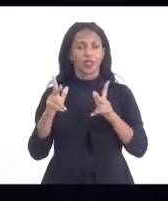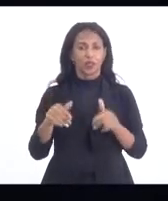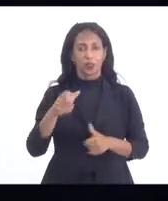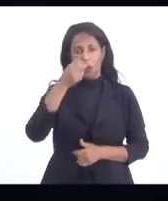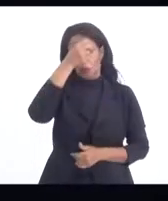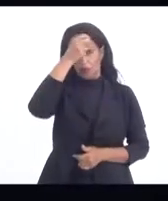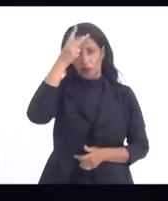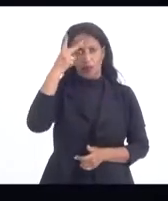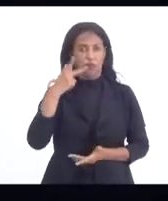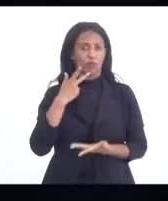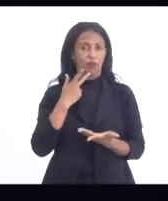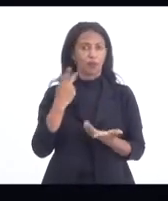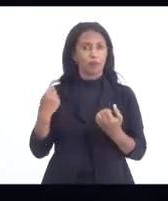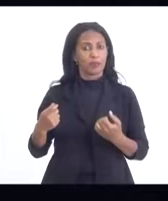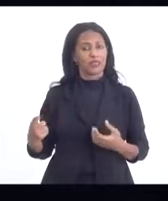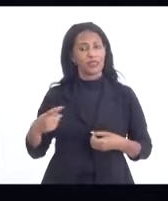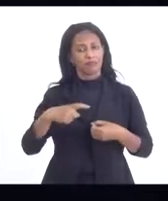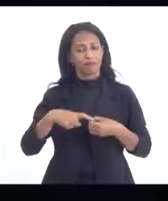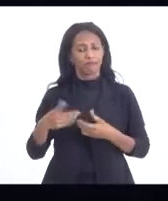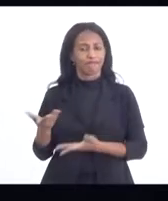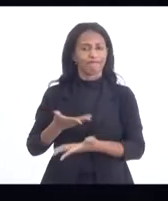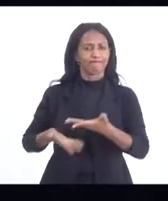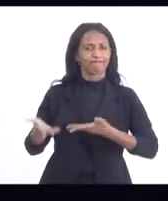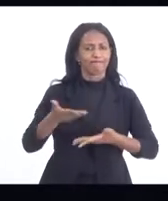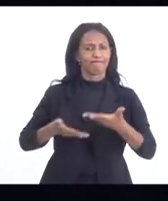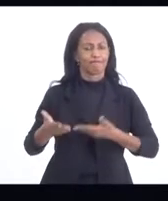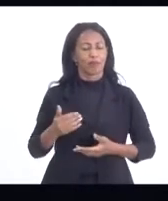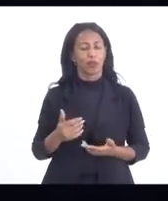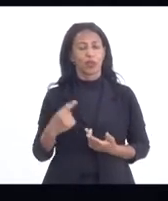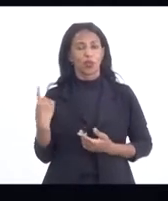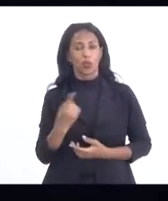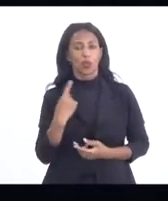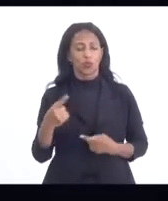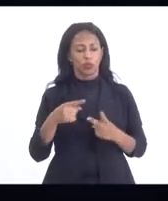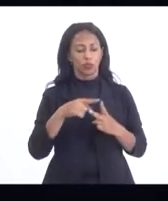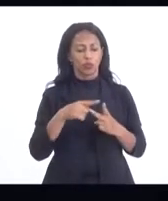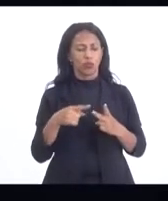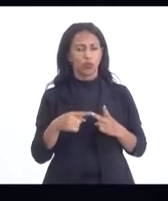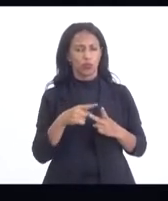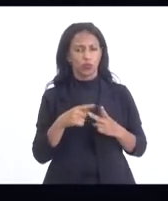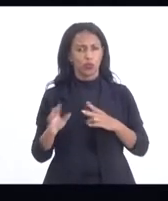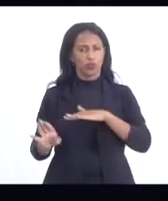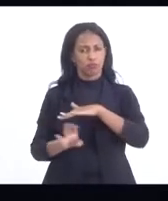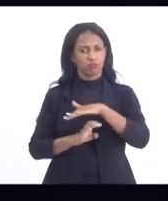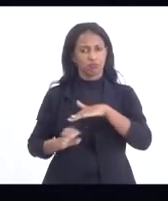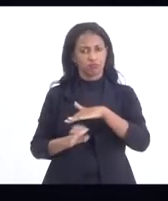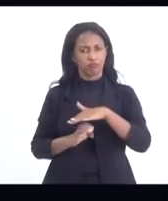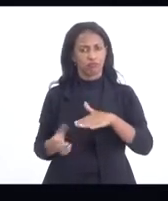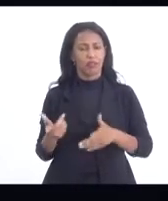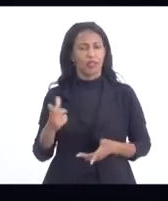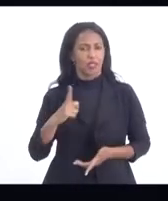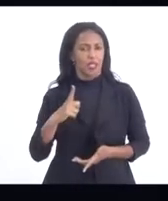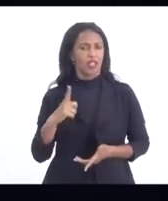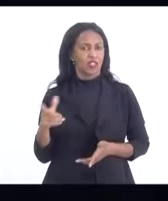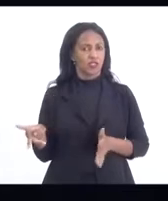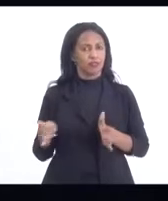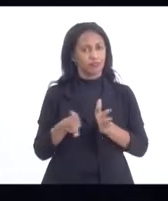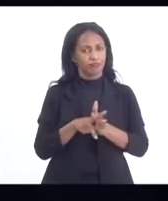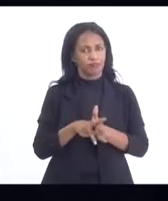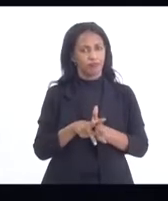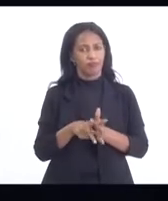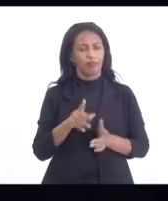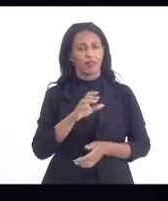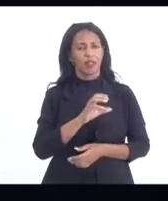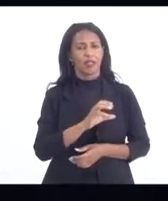sem parceria nós não chegamos a lugar nenhum. Nós temos aqui dois consórcios aqui, né, a qual nós fazemos, Cardoso Moreira faz parte, que é